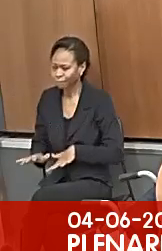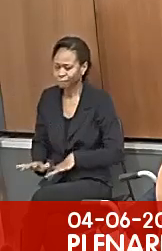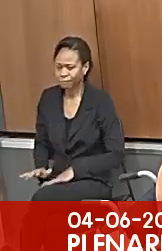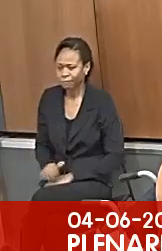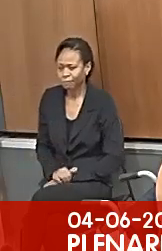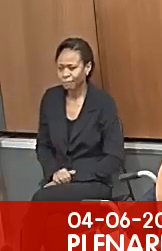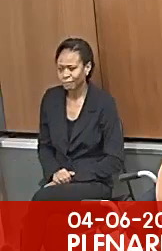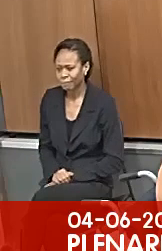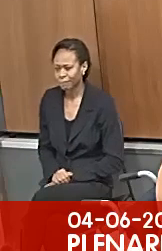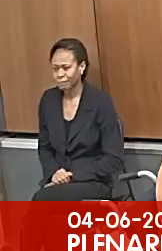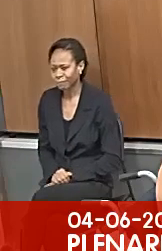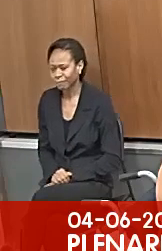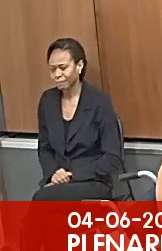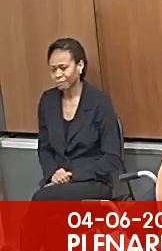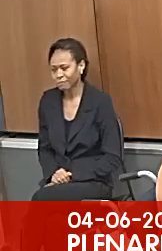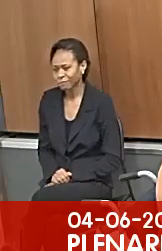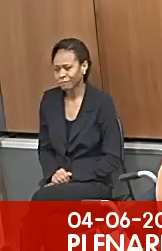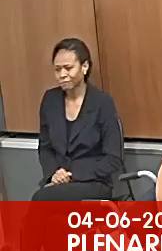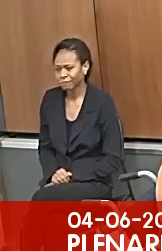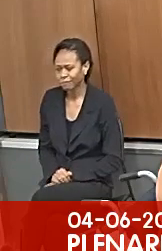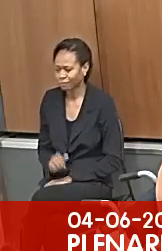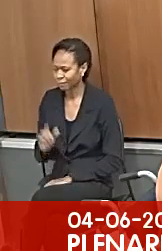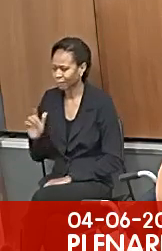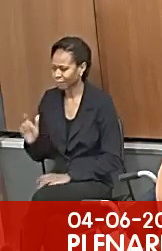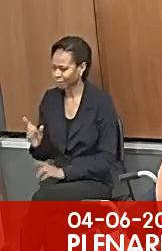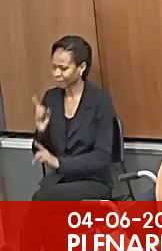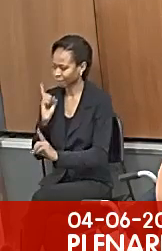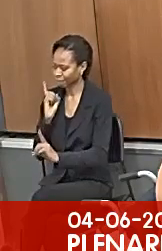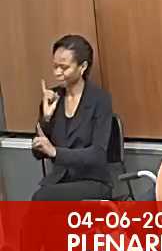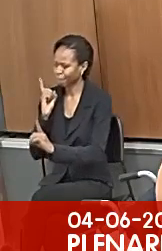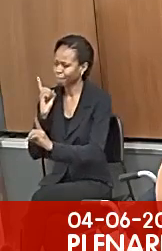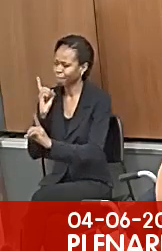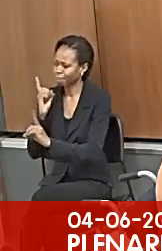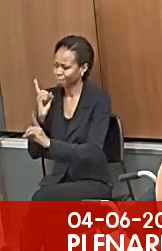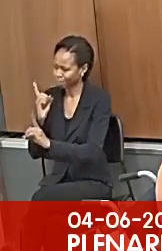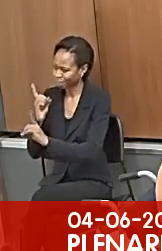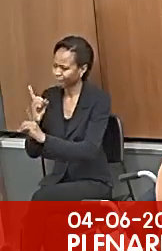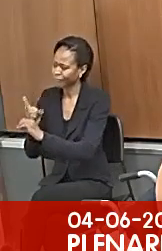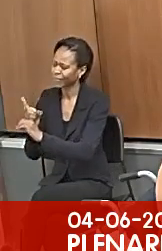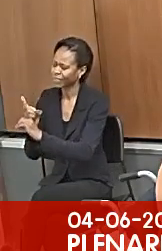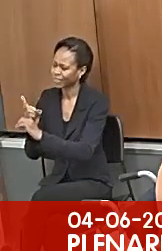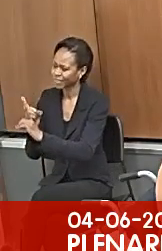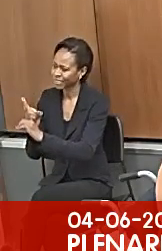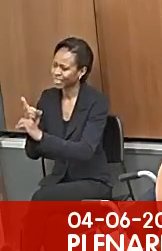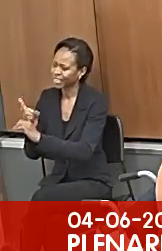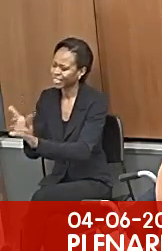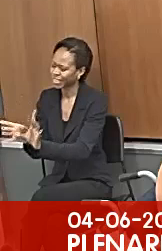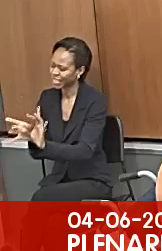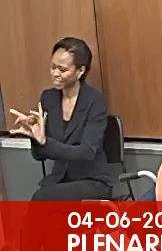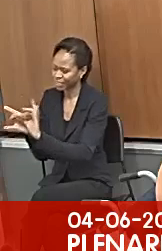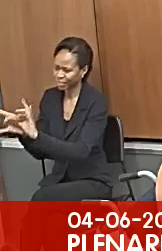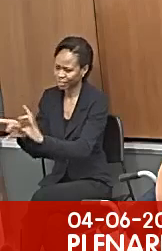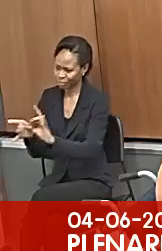acordar. Quando eu te encontrar, não vou mais te